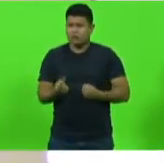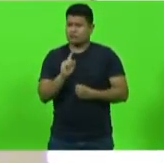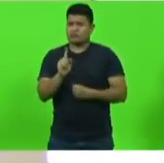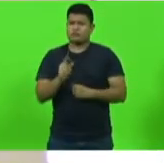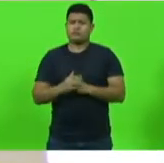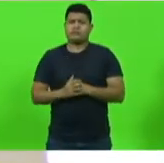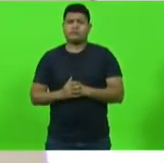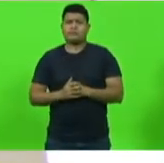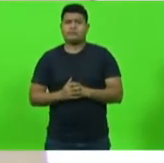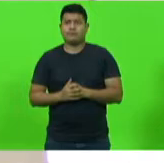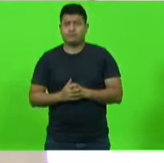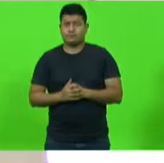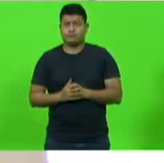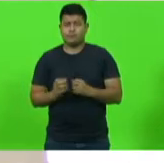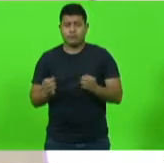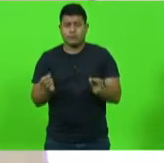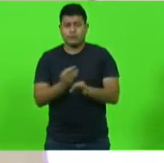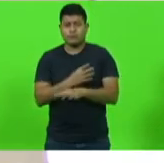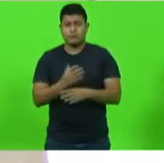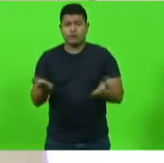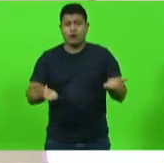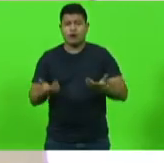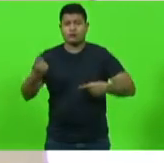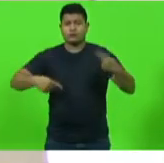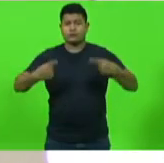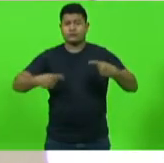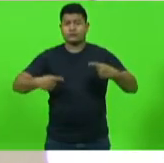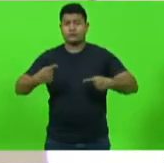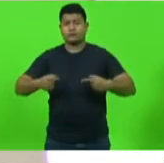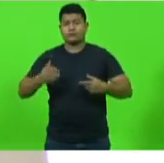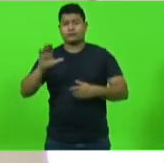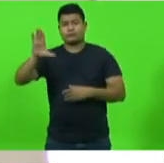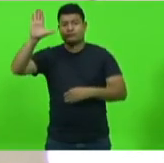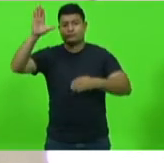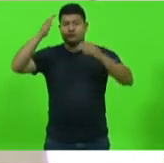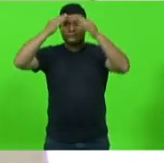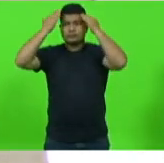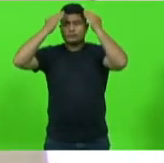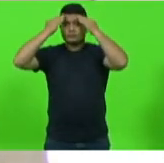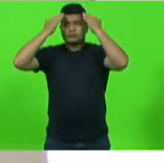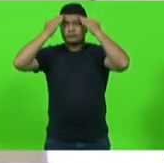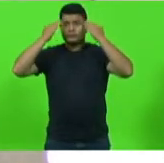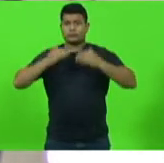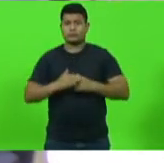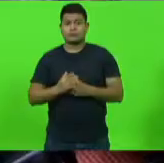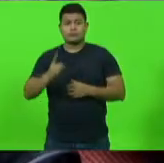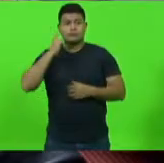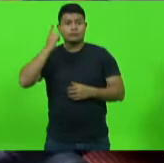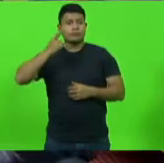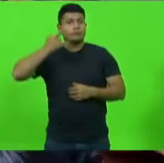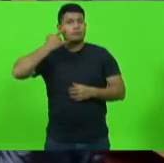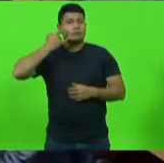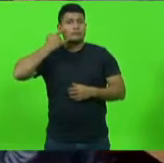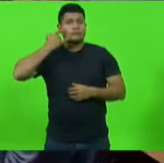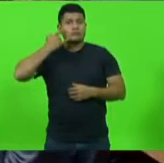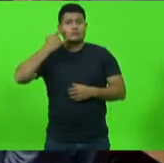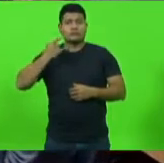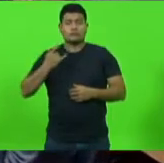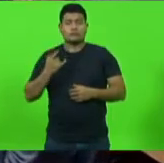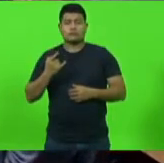Para discutir a matéria, com a palavra o deputado José Milton Schaefer. Deputado Mauro, senhores presidentes,